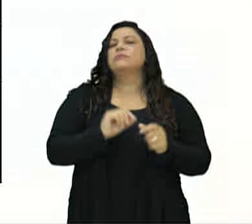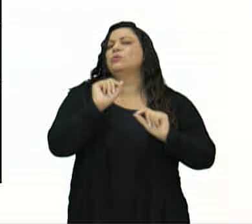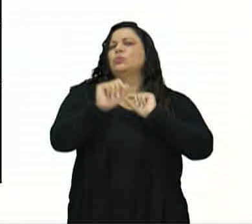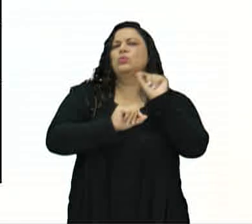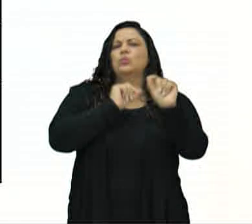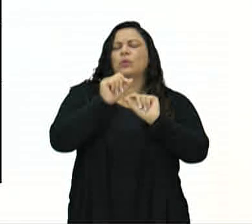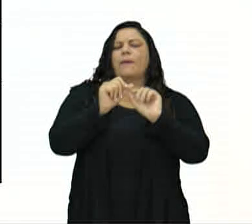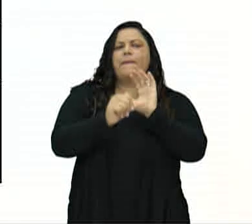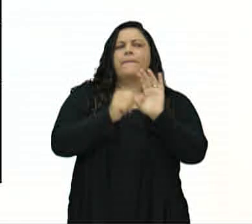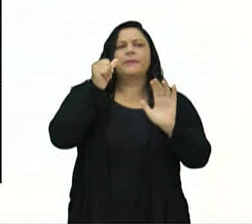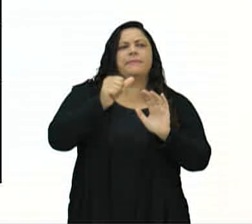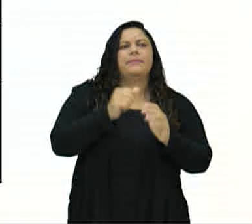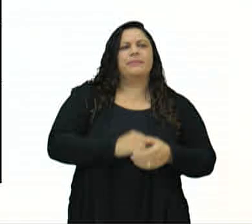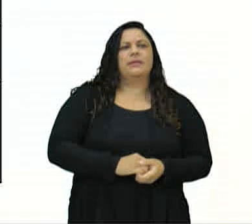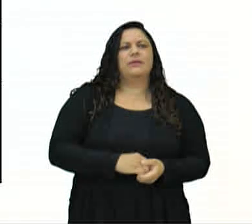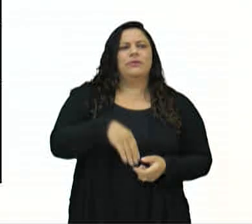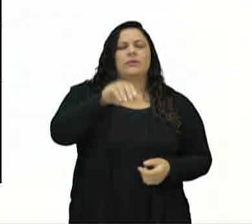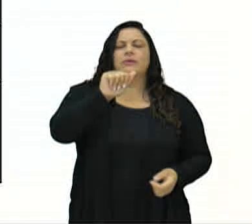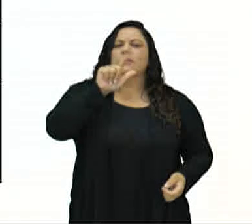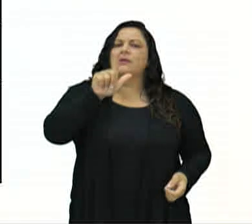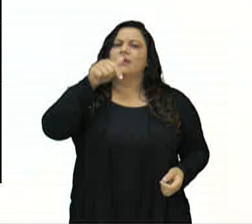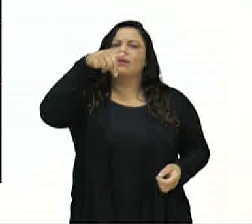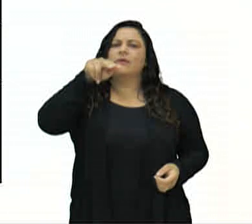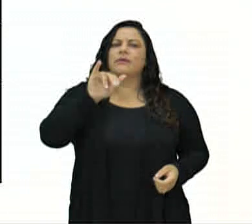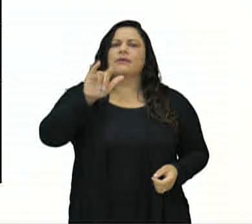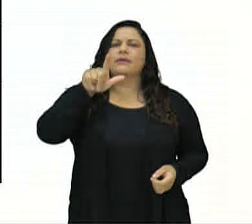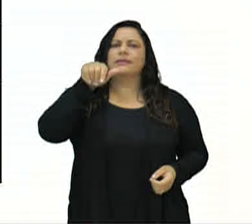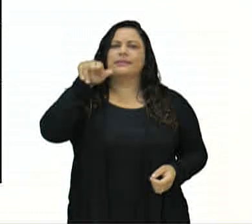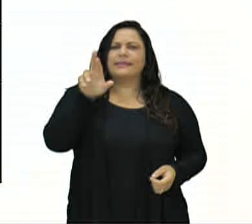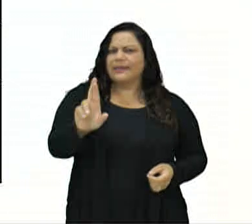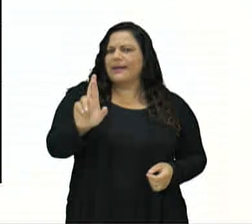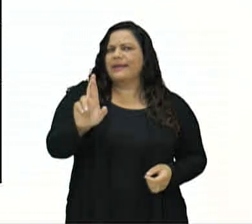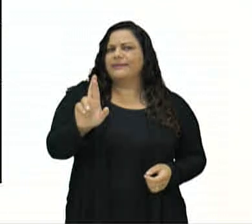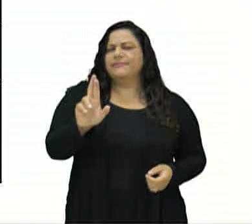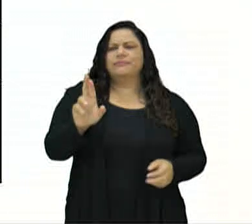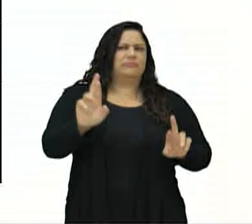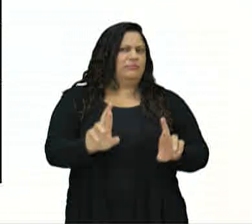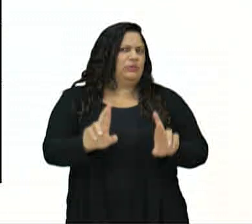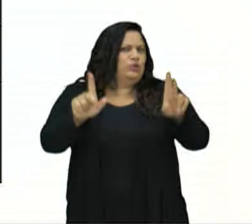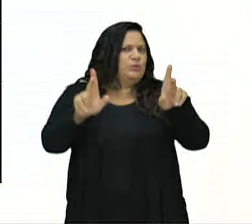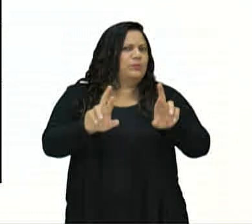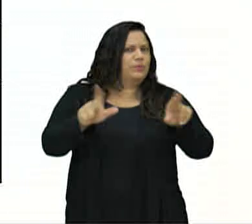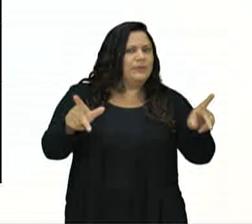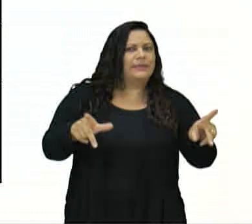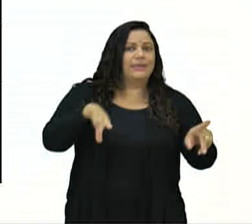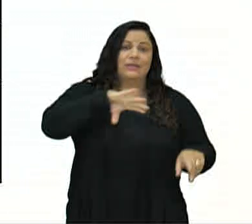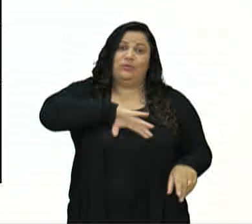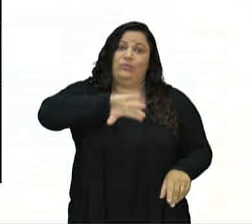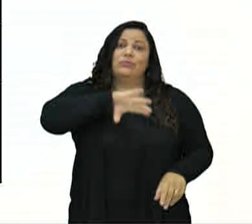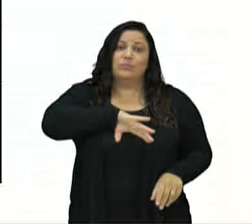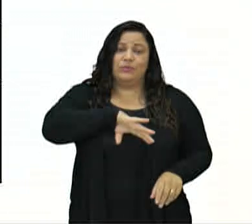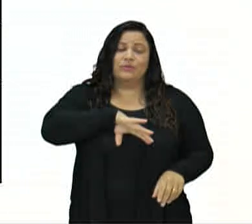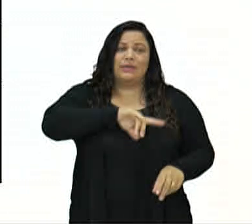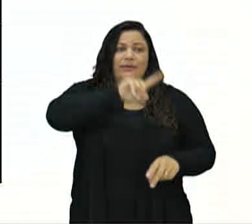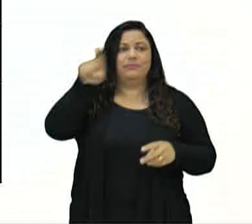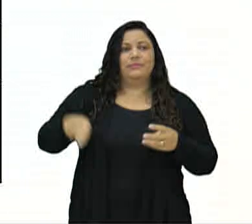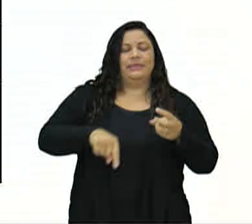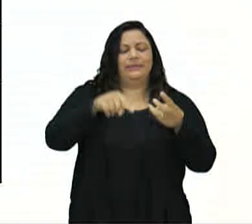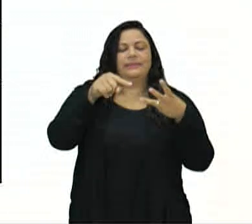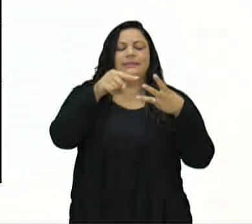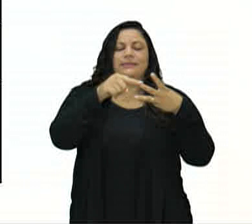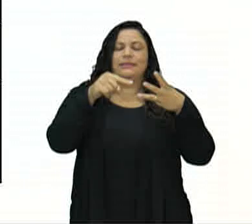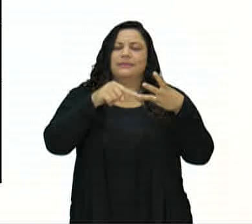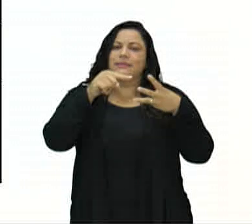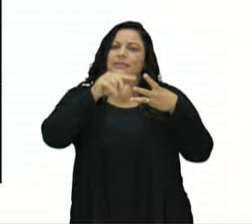primeiro, alquilar, é um pouquinho diferente, né, da nossa língua portuguesa, né? Mas comprar e vender tem